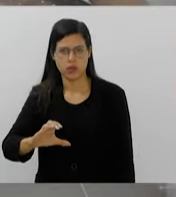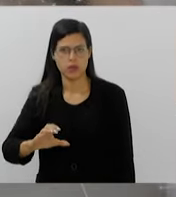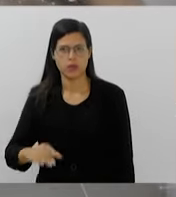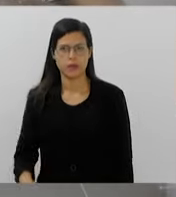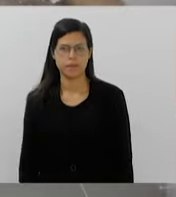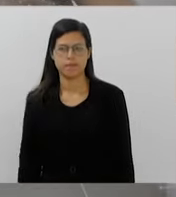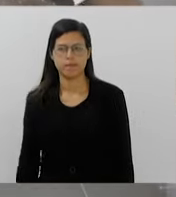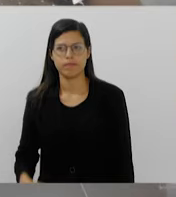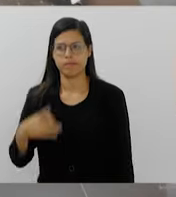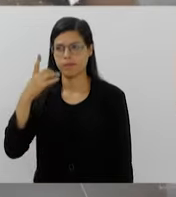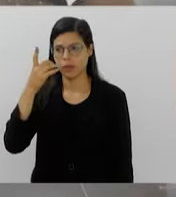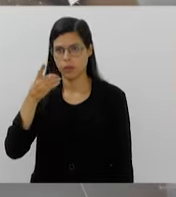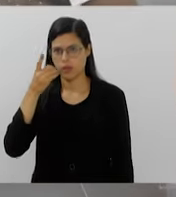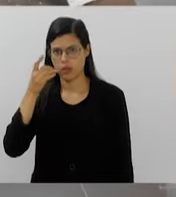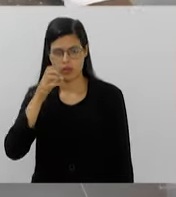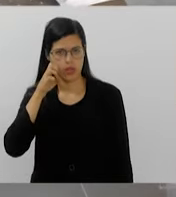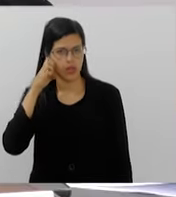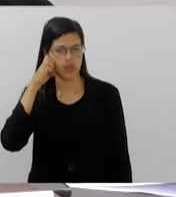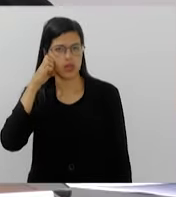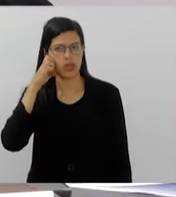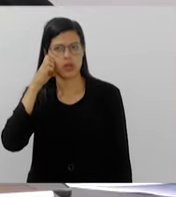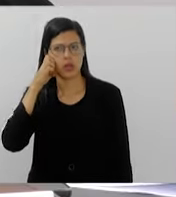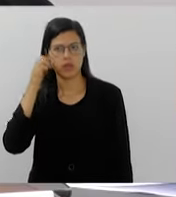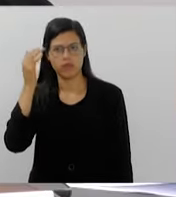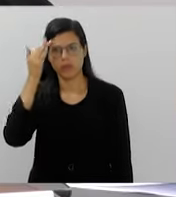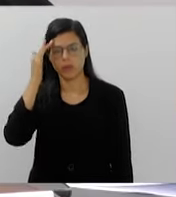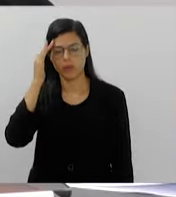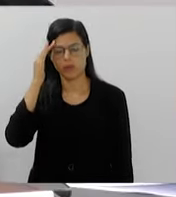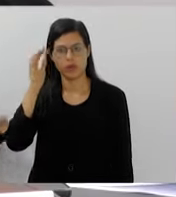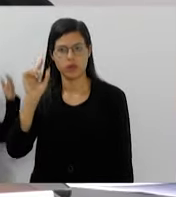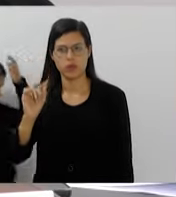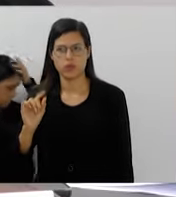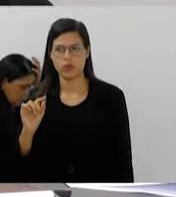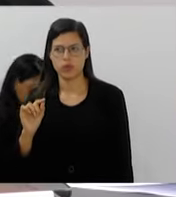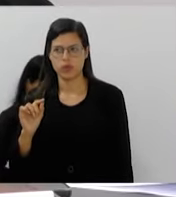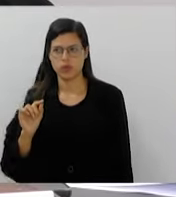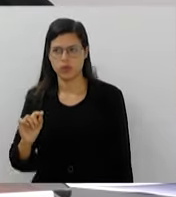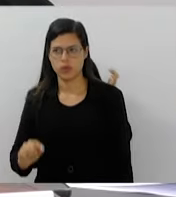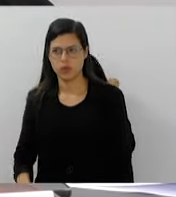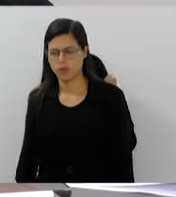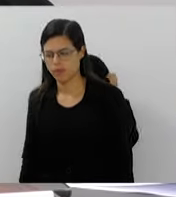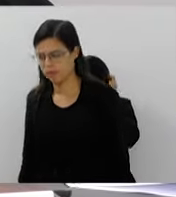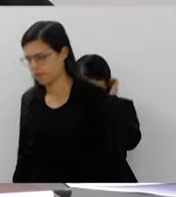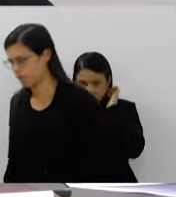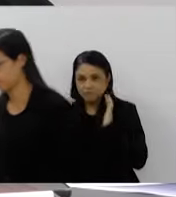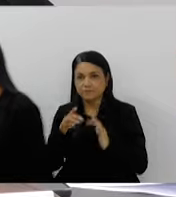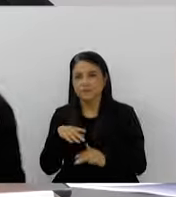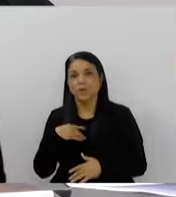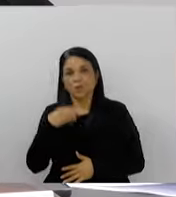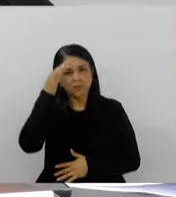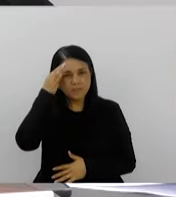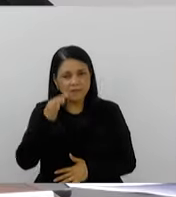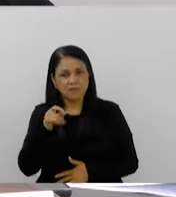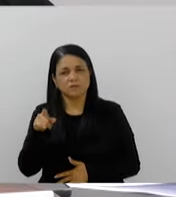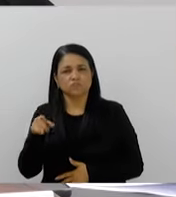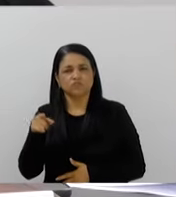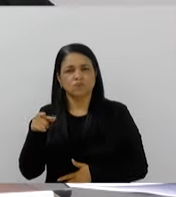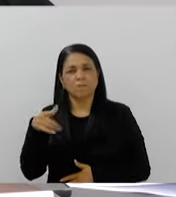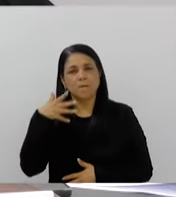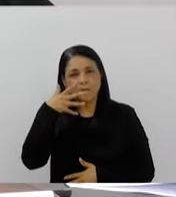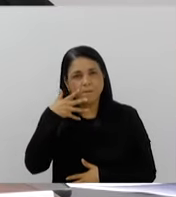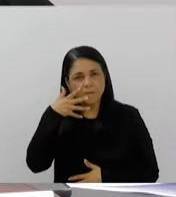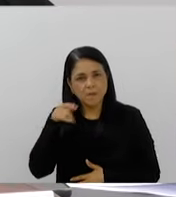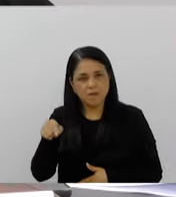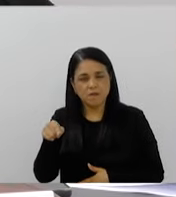Érica, eu entendo que uma parte da vossa fala